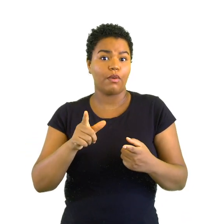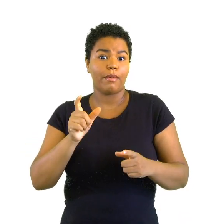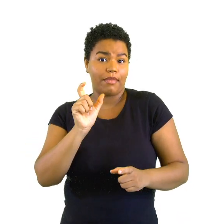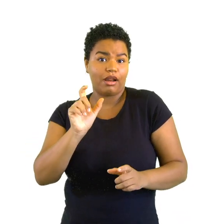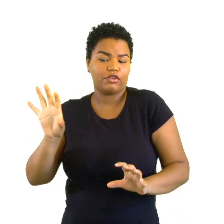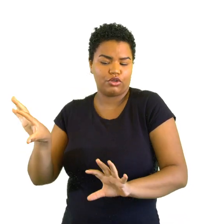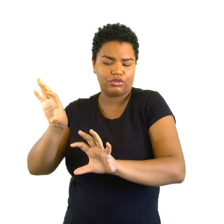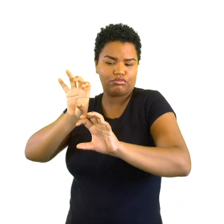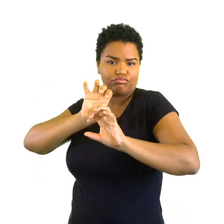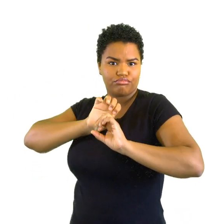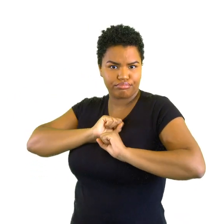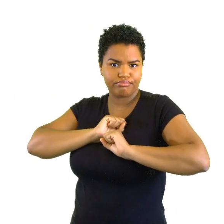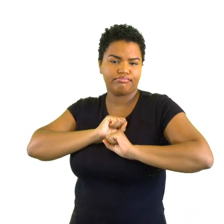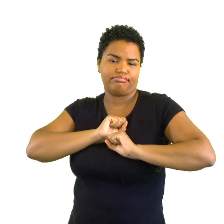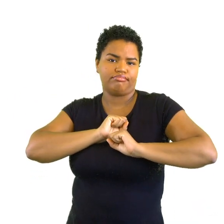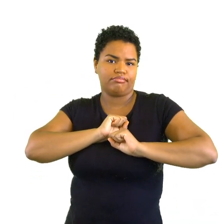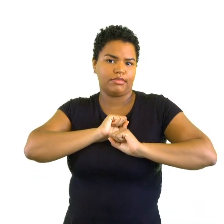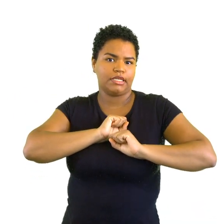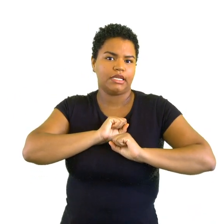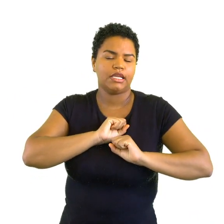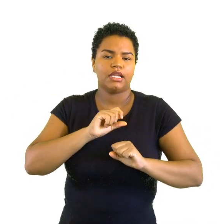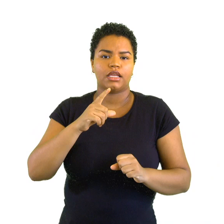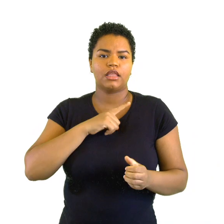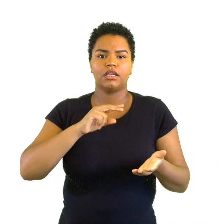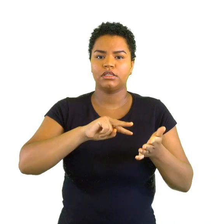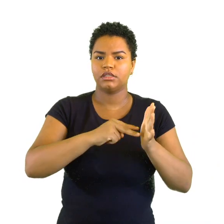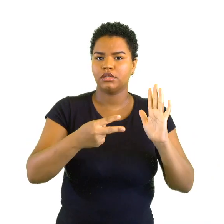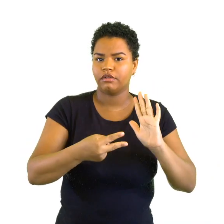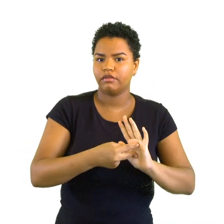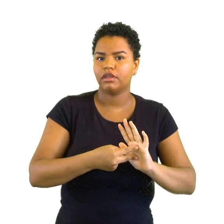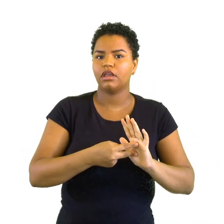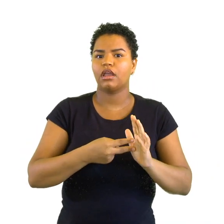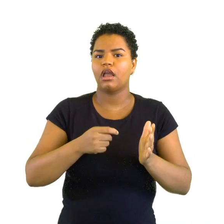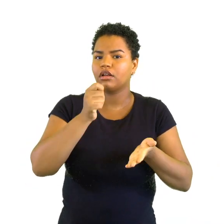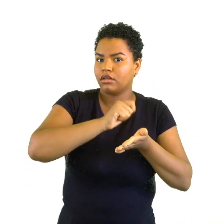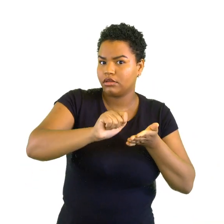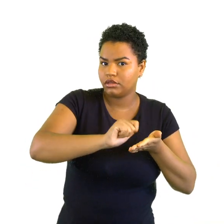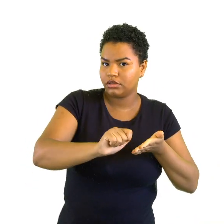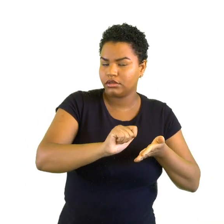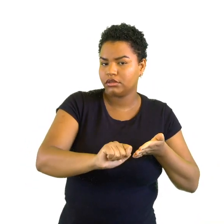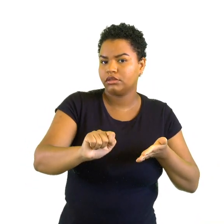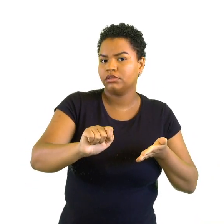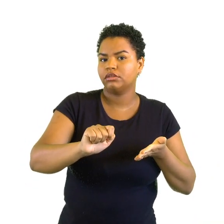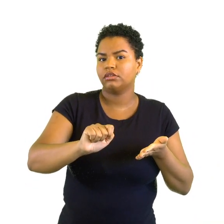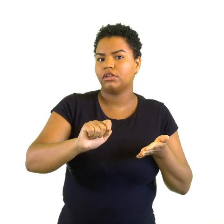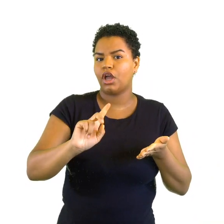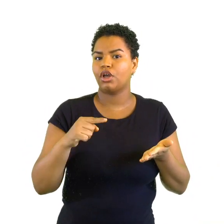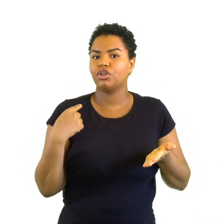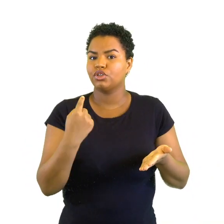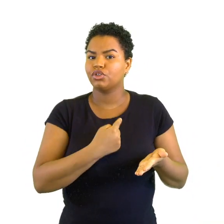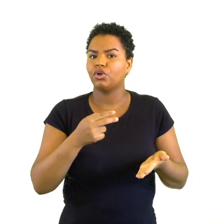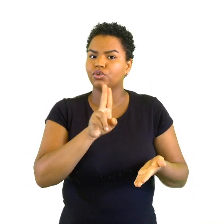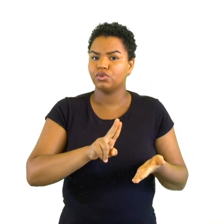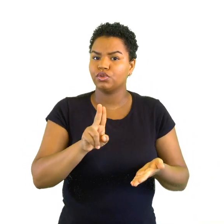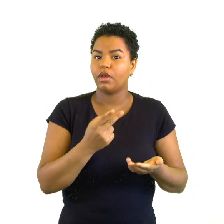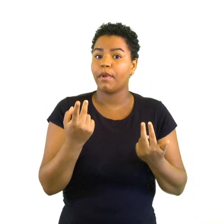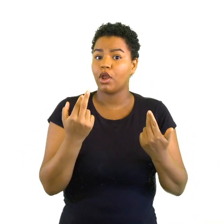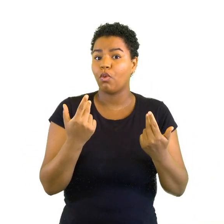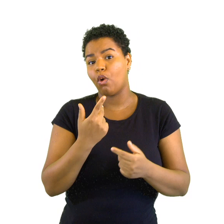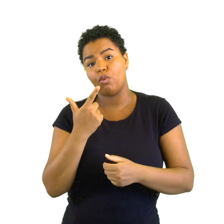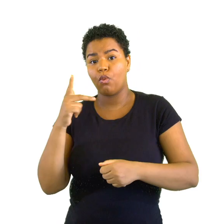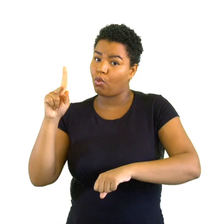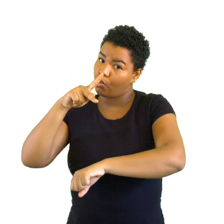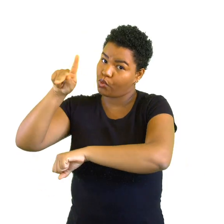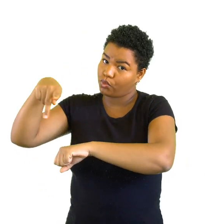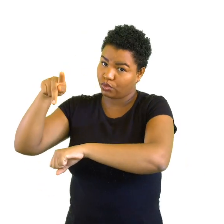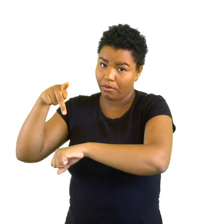dela. São palavras cujo seu significado e a sua escrita nós utilizamos da mesma forma que é no seu